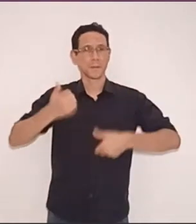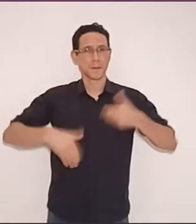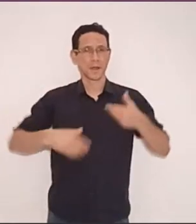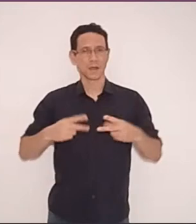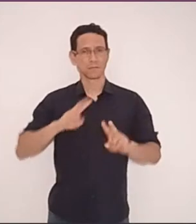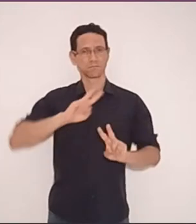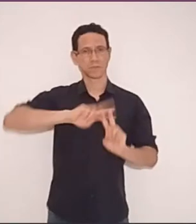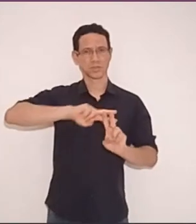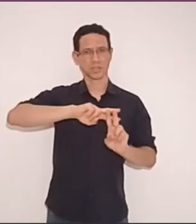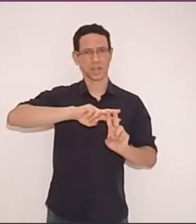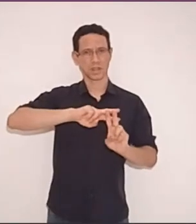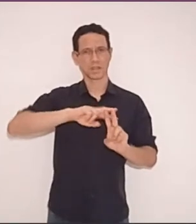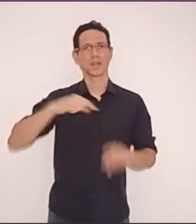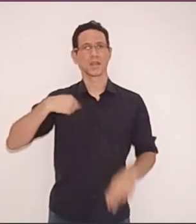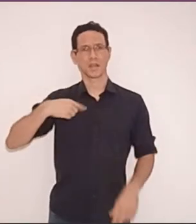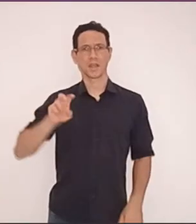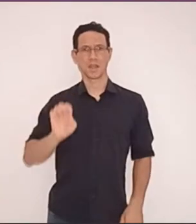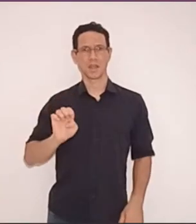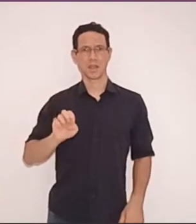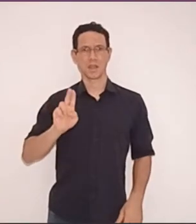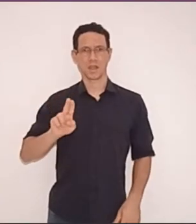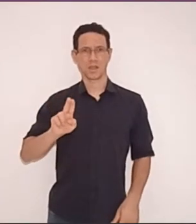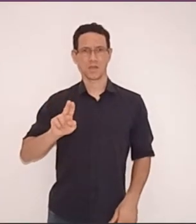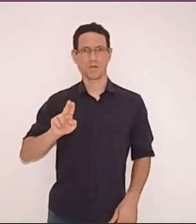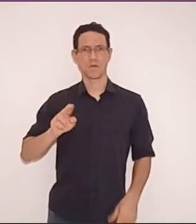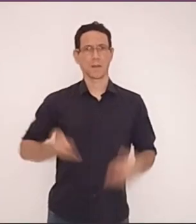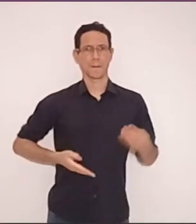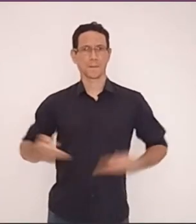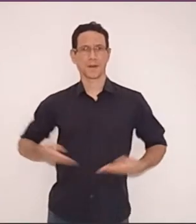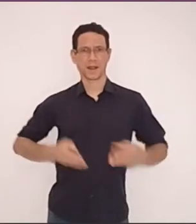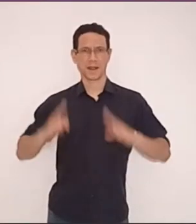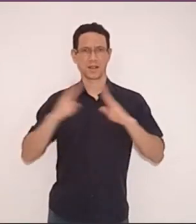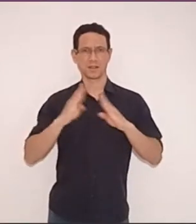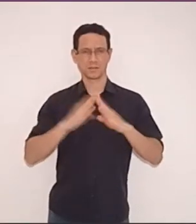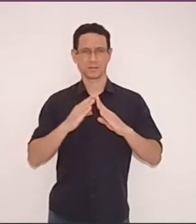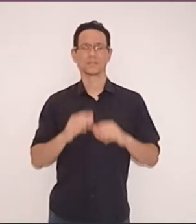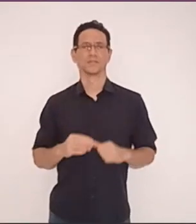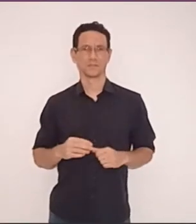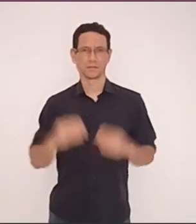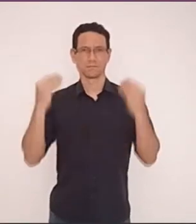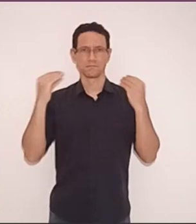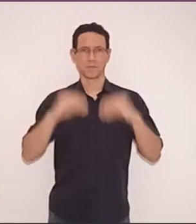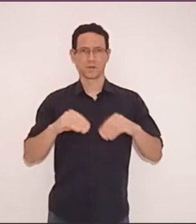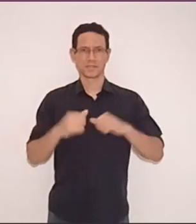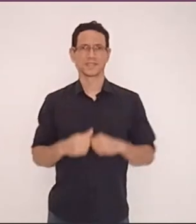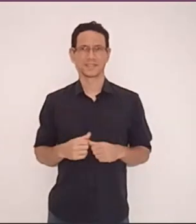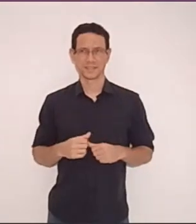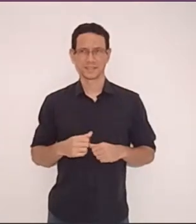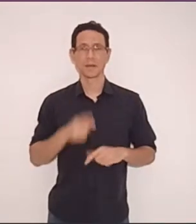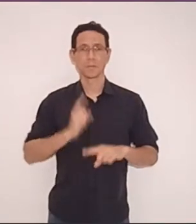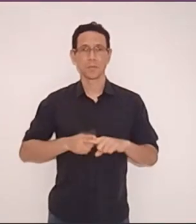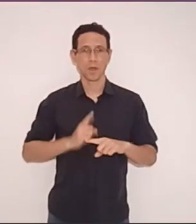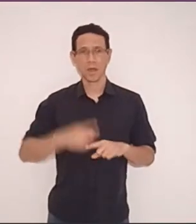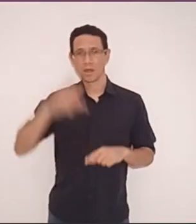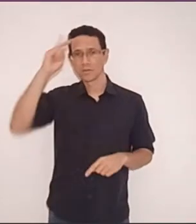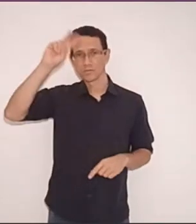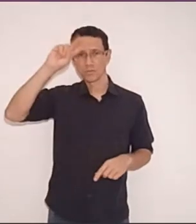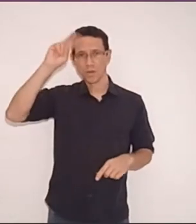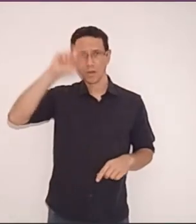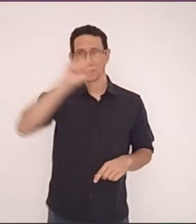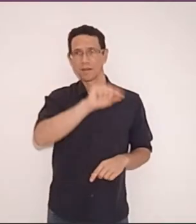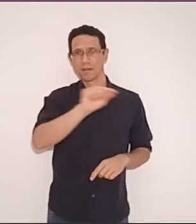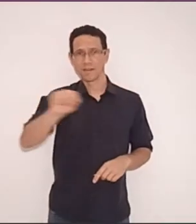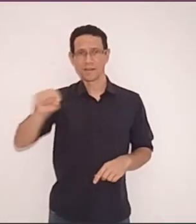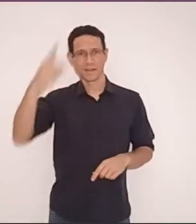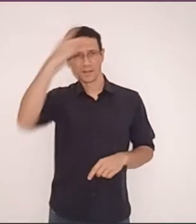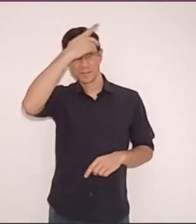e coloca Hashtag eu empregada doméstica Tirei assim do nada já que eu saberia que espelham histórias contadas em